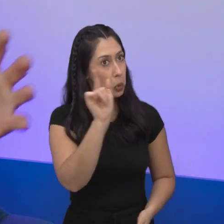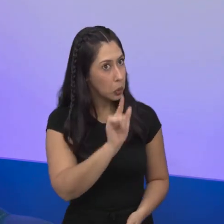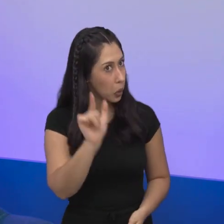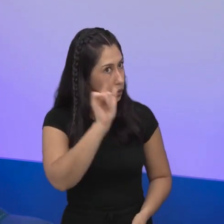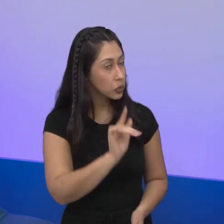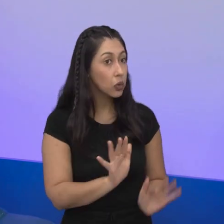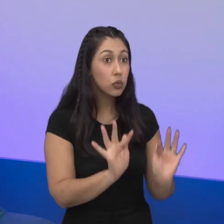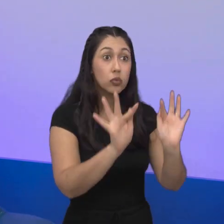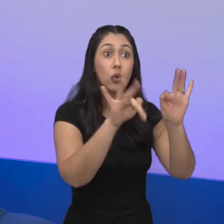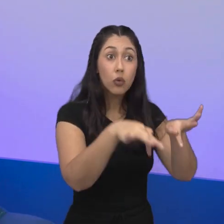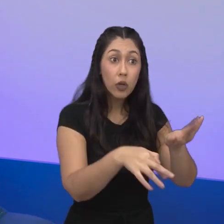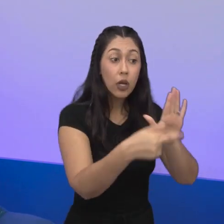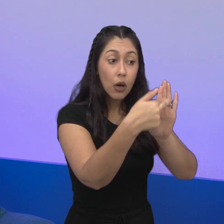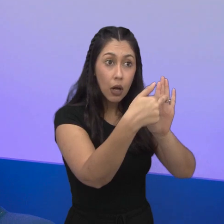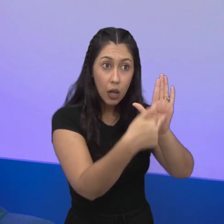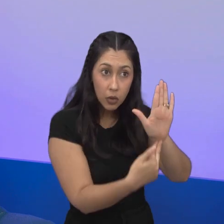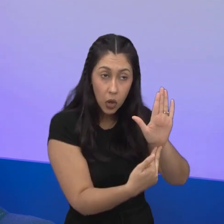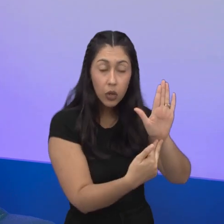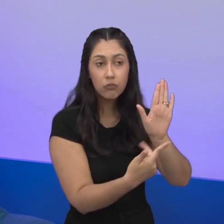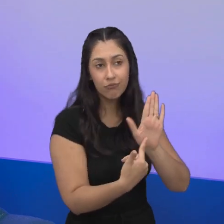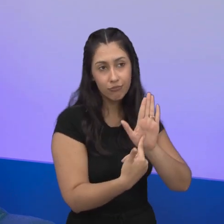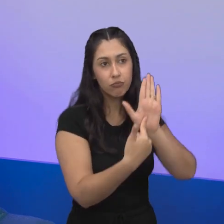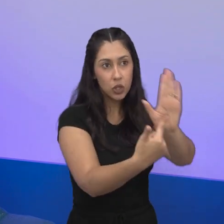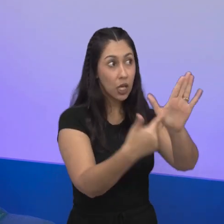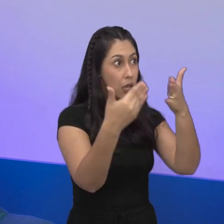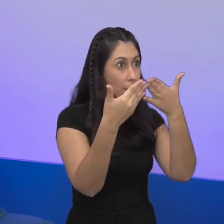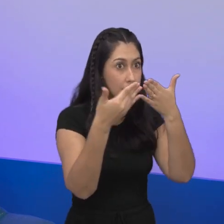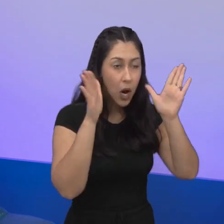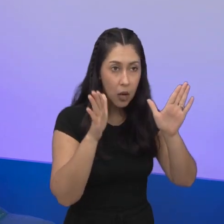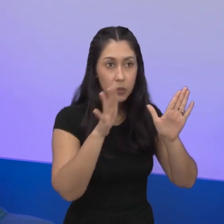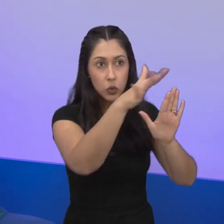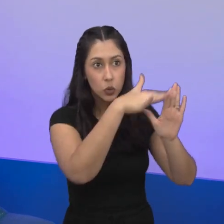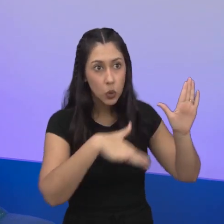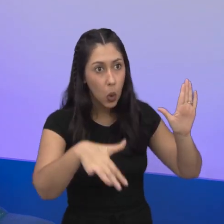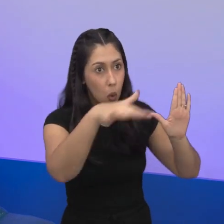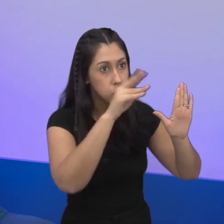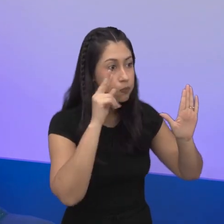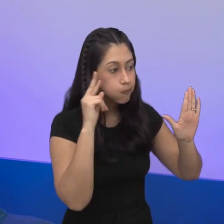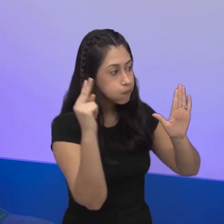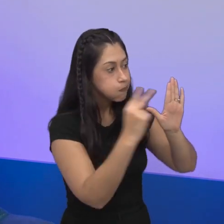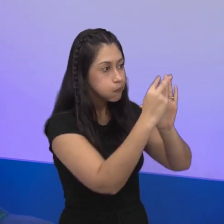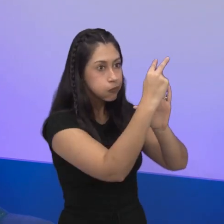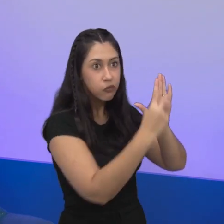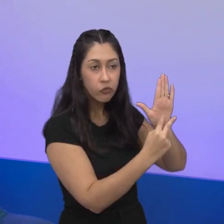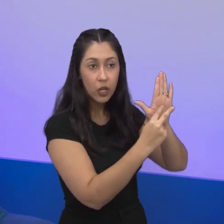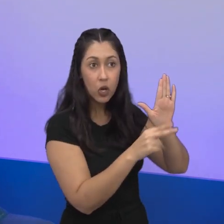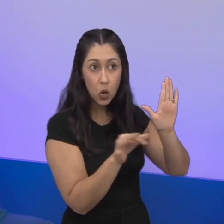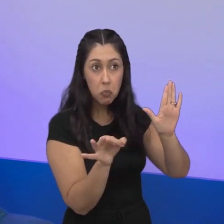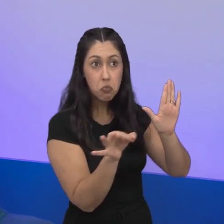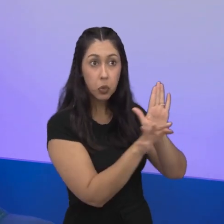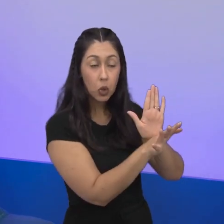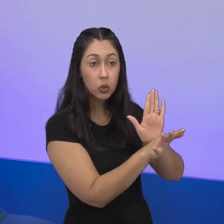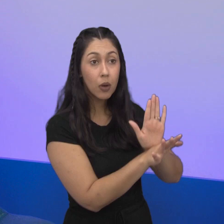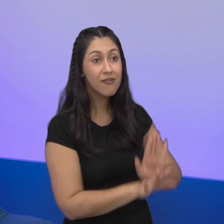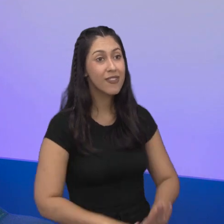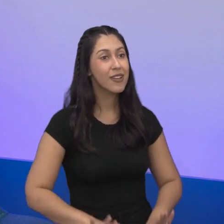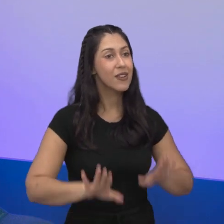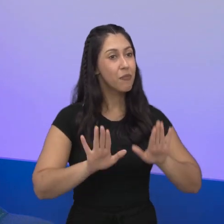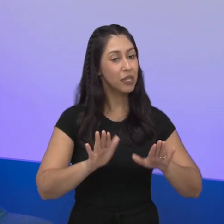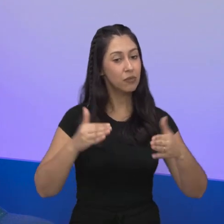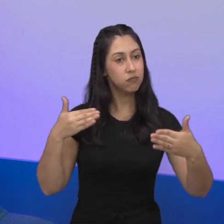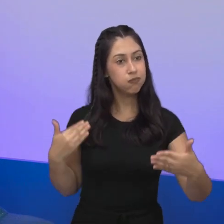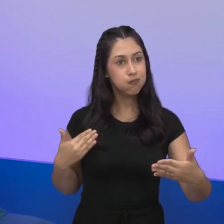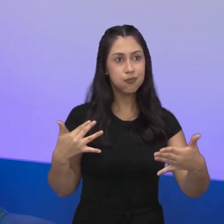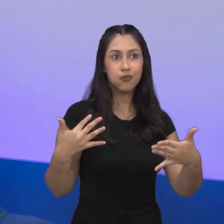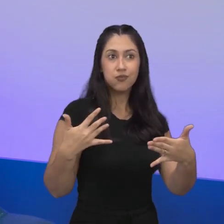um relatório no final do ano que é apresentado de forma pública com as conclusões que foram alcançadas, mas